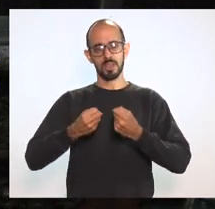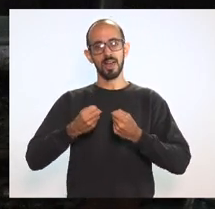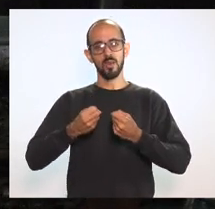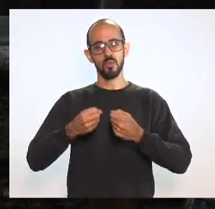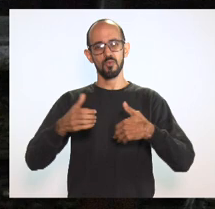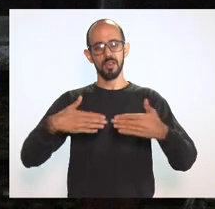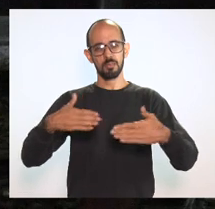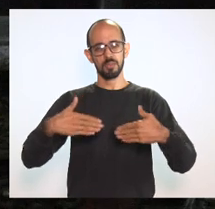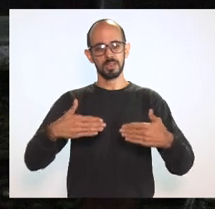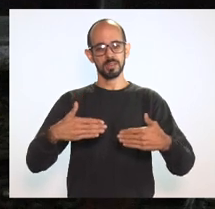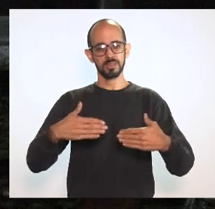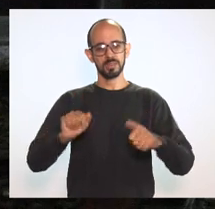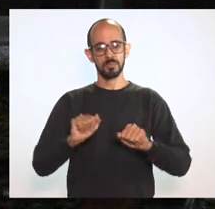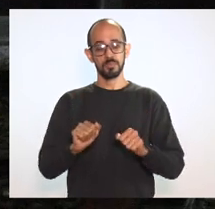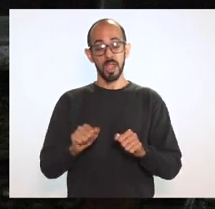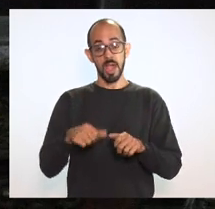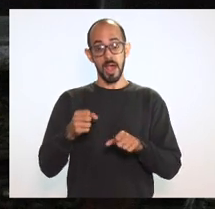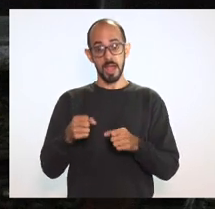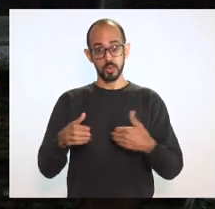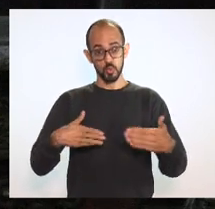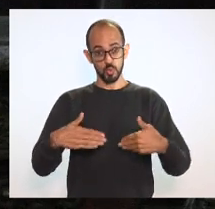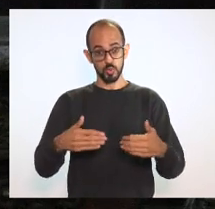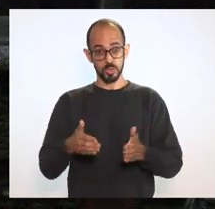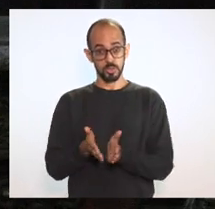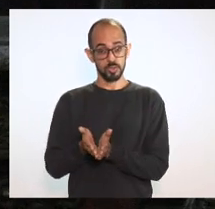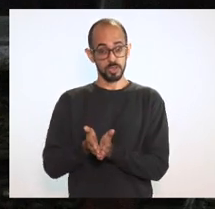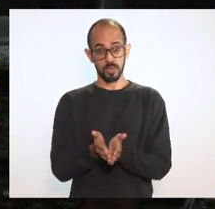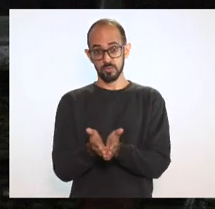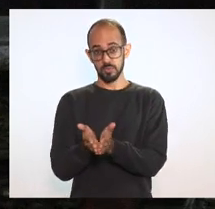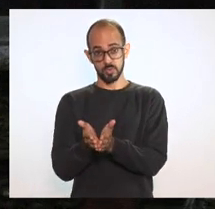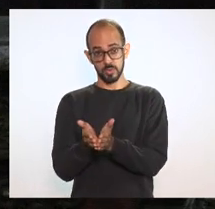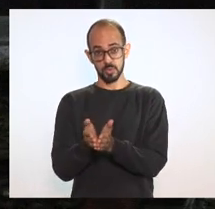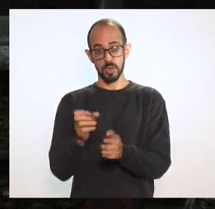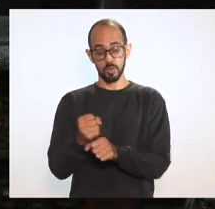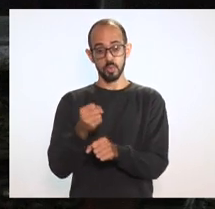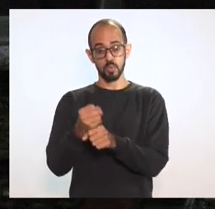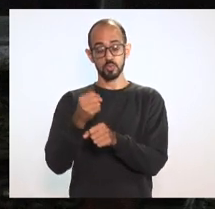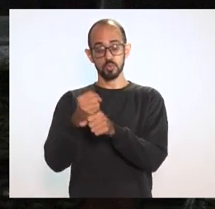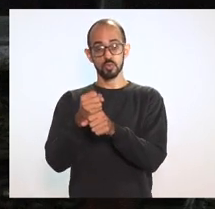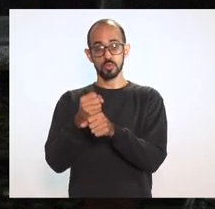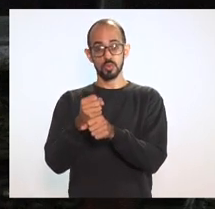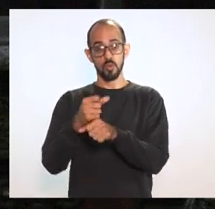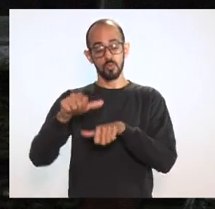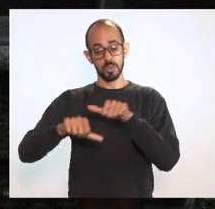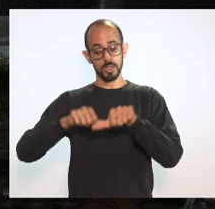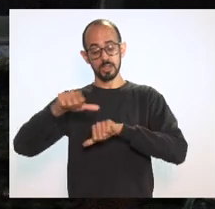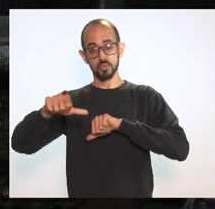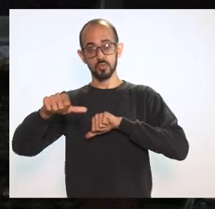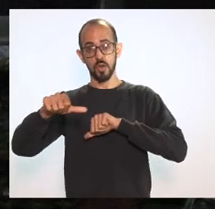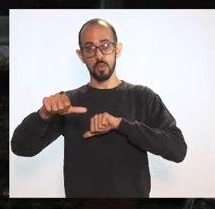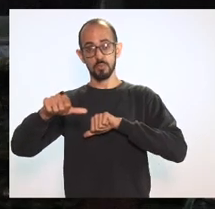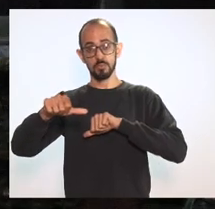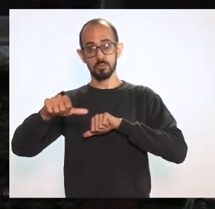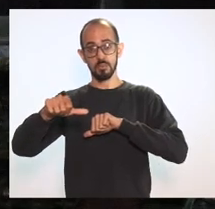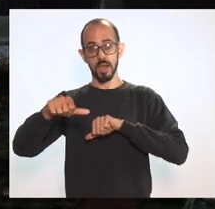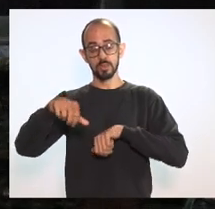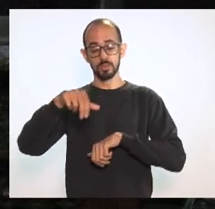da Construção Naval e a Comissão de Marinha Mercante, que viria a se transformar na